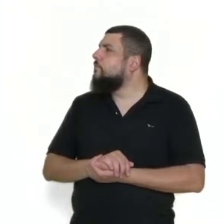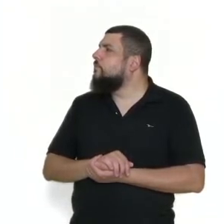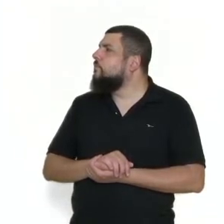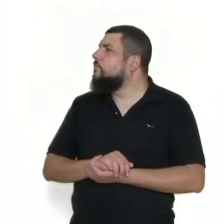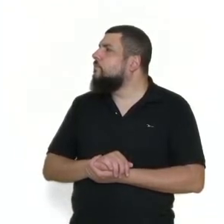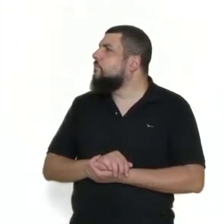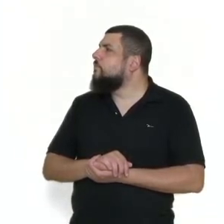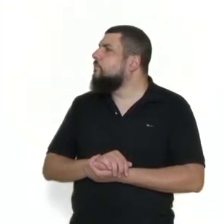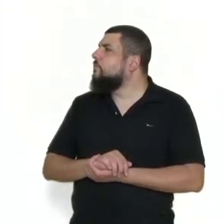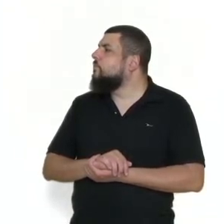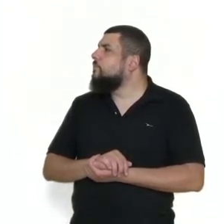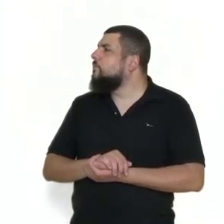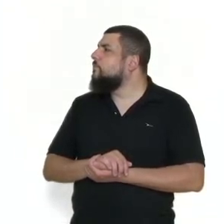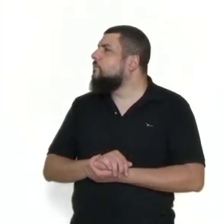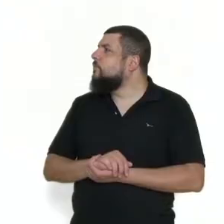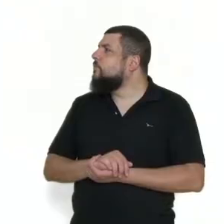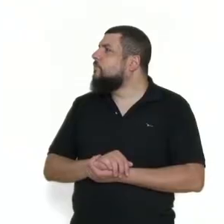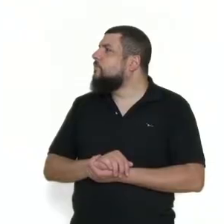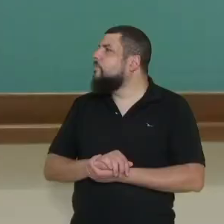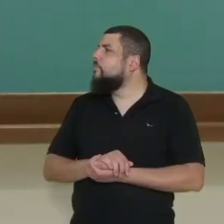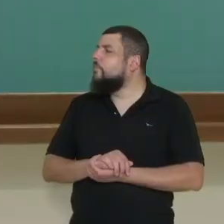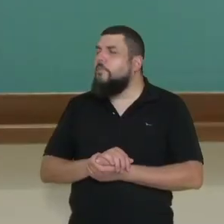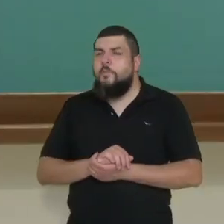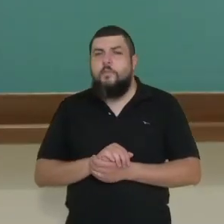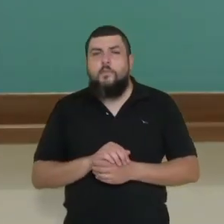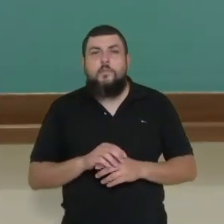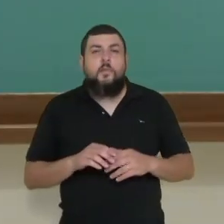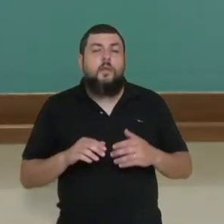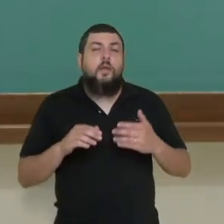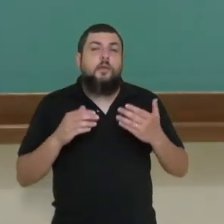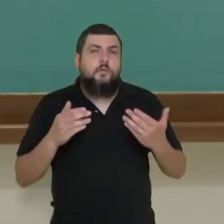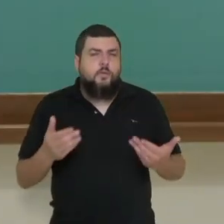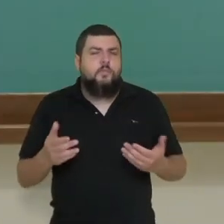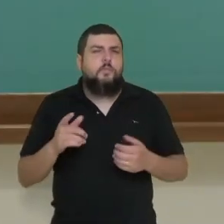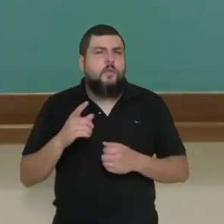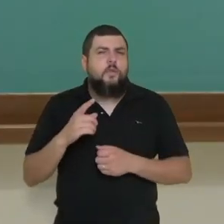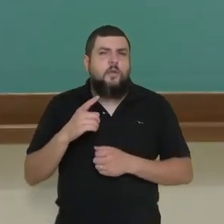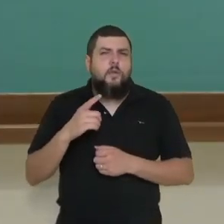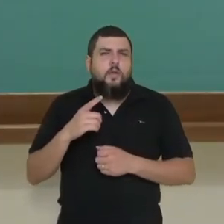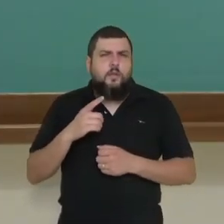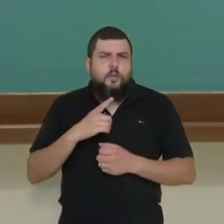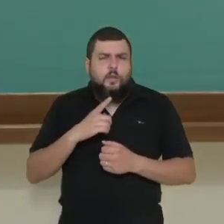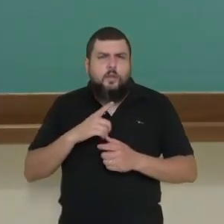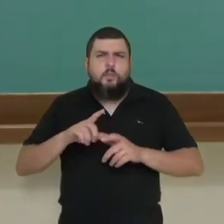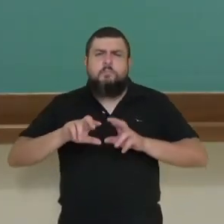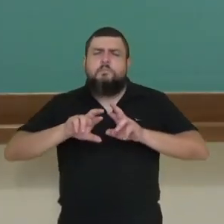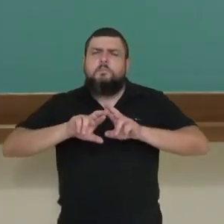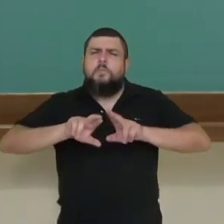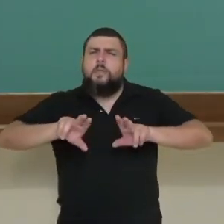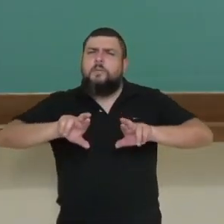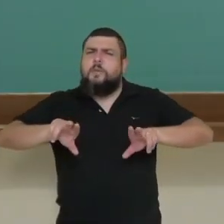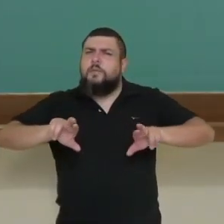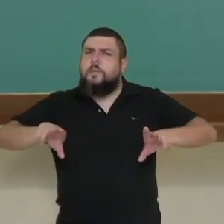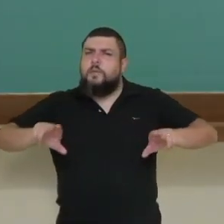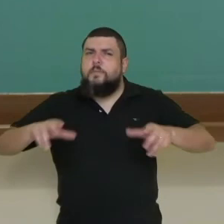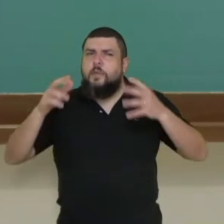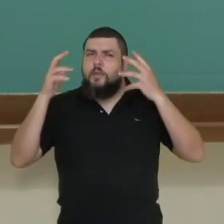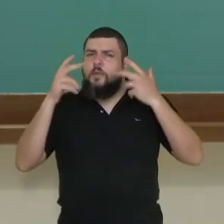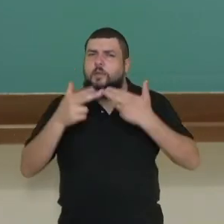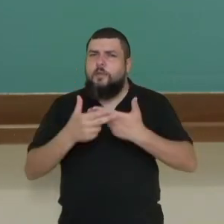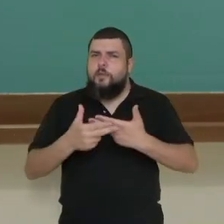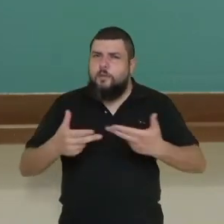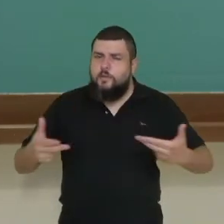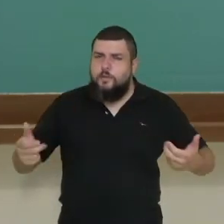da floresta, chimpanzé e gorila. Então, quer dizer, altíssima diversidade de animais, plantas, é algo